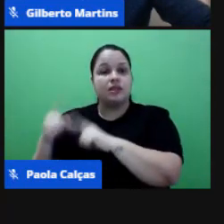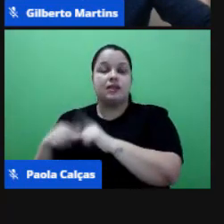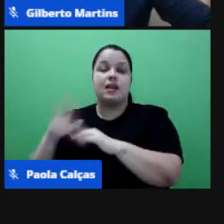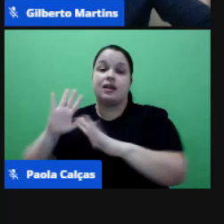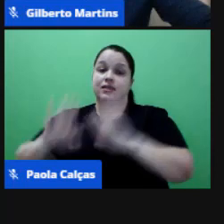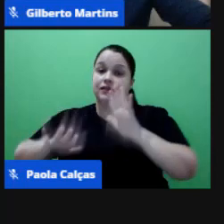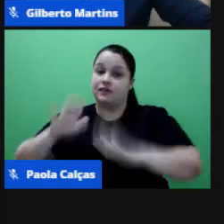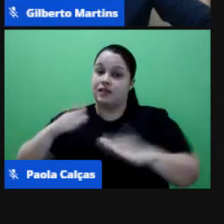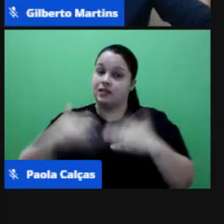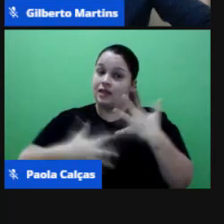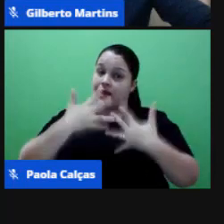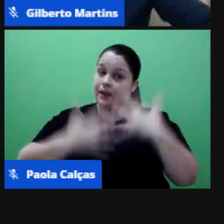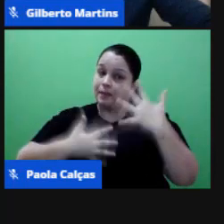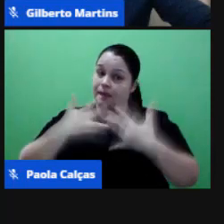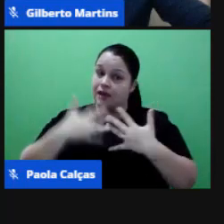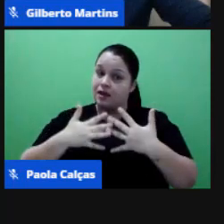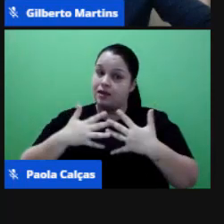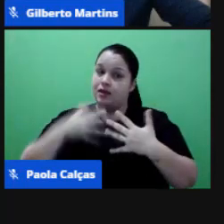do aluno.